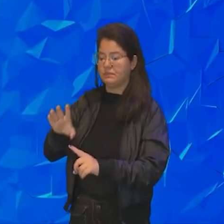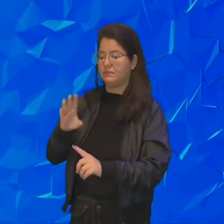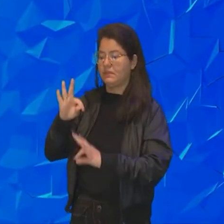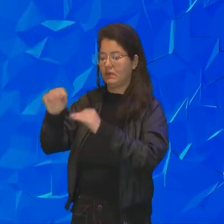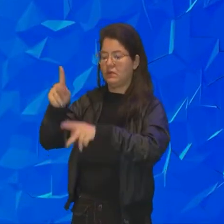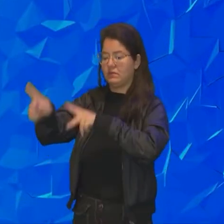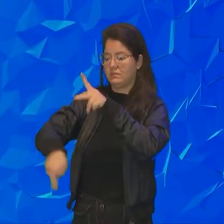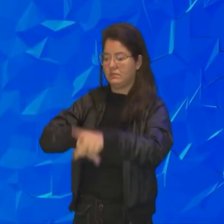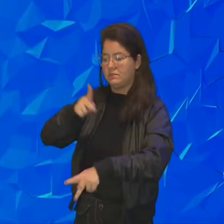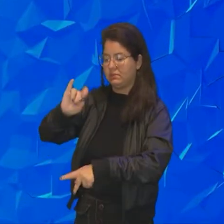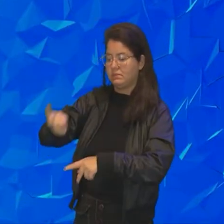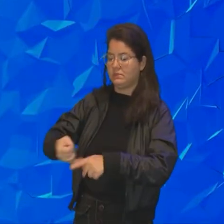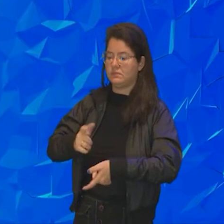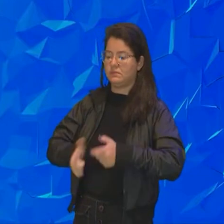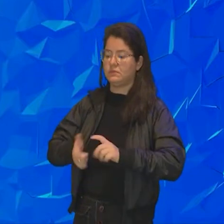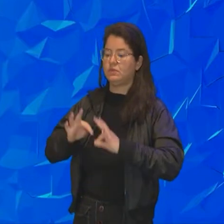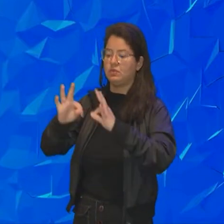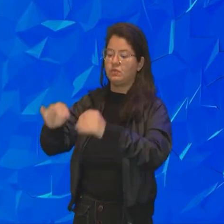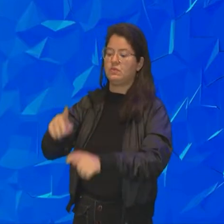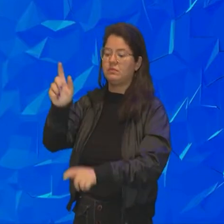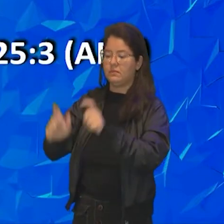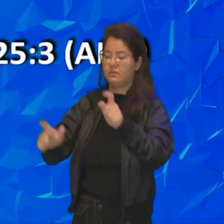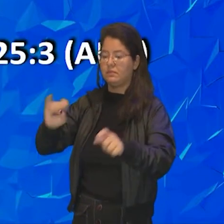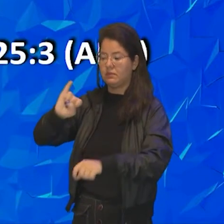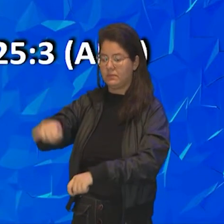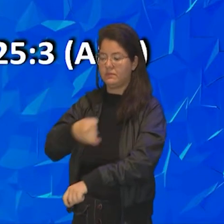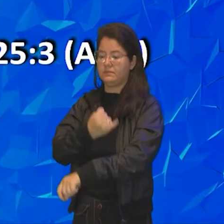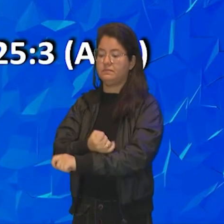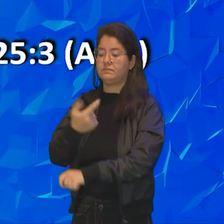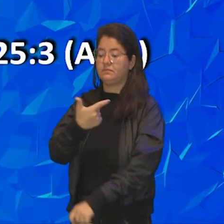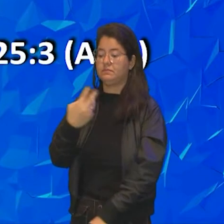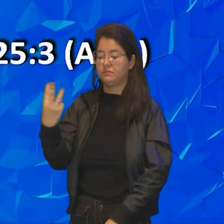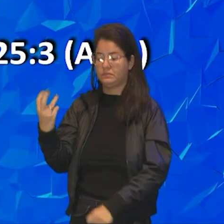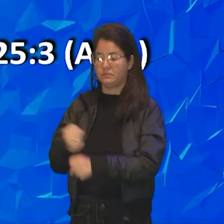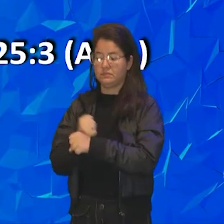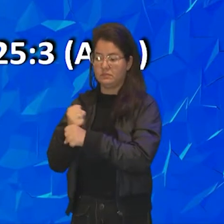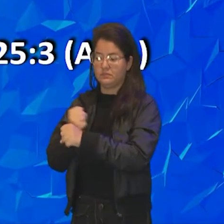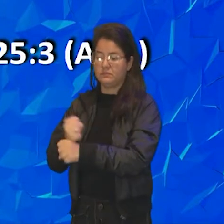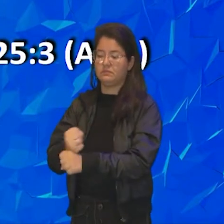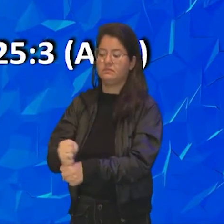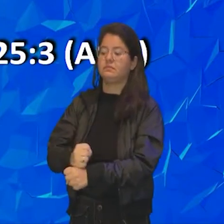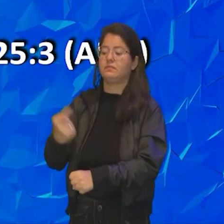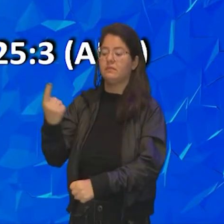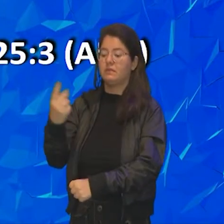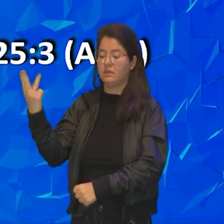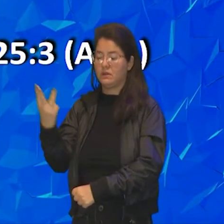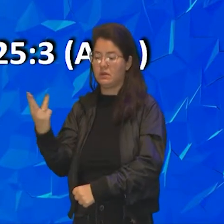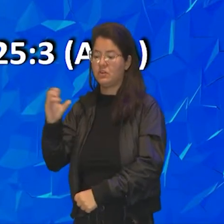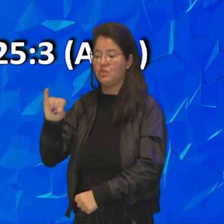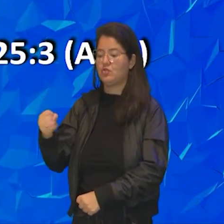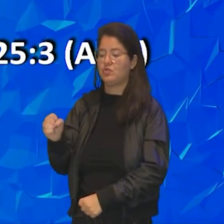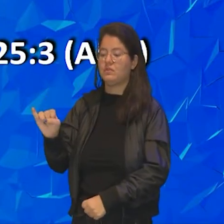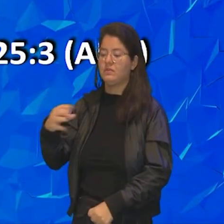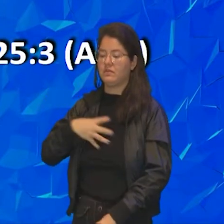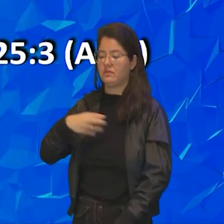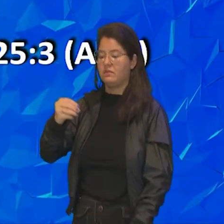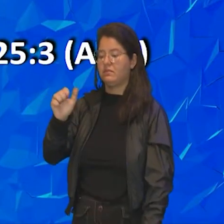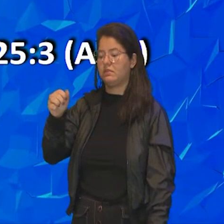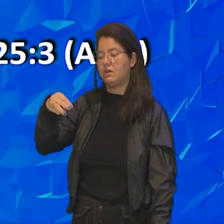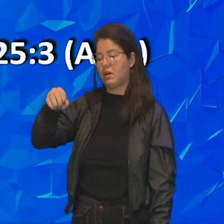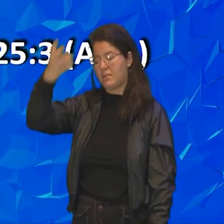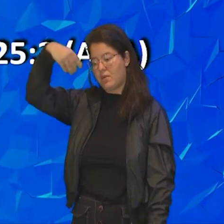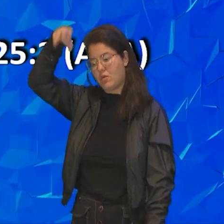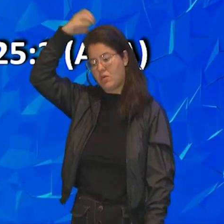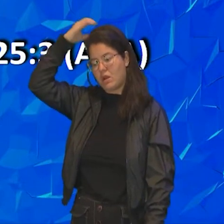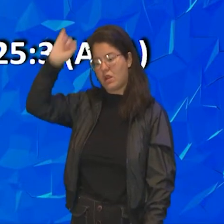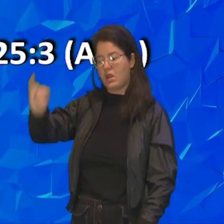de Judá e a todos os habitantes de Jerusalém, dizendo: durante 23 anos, desde o 13º de Josias, filho de Amon, rei de Judá,